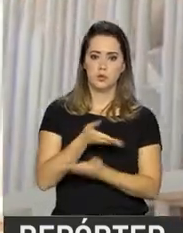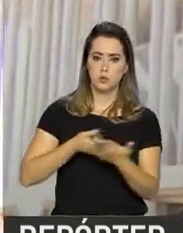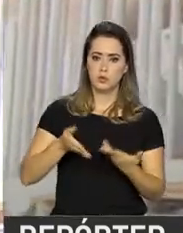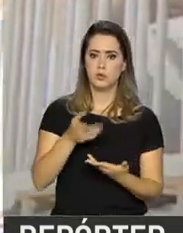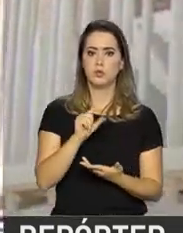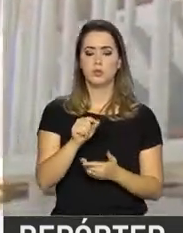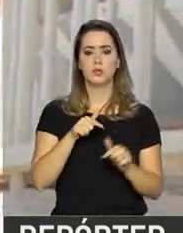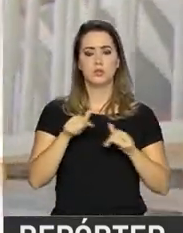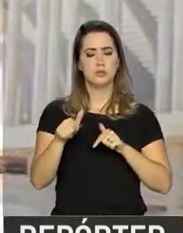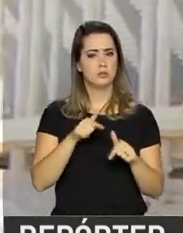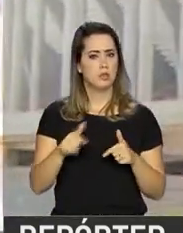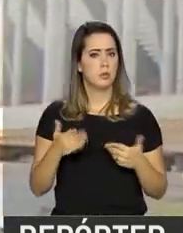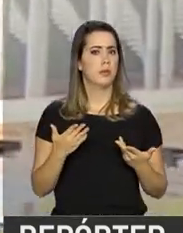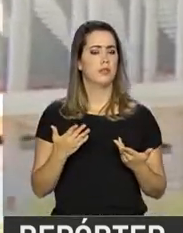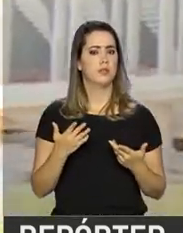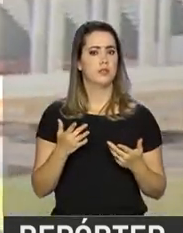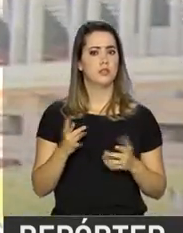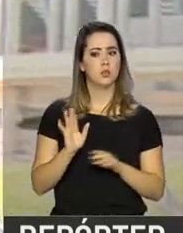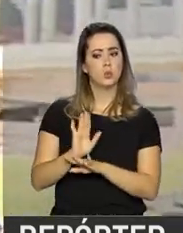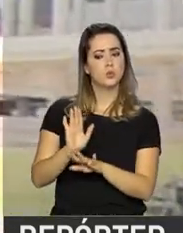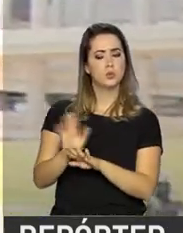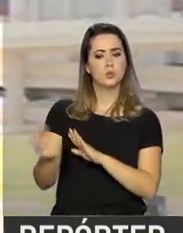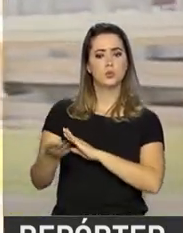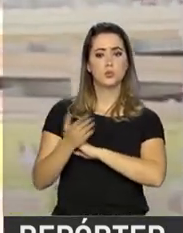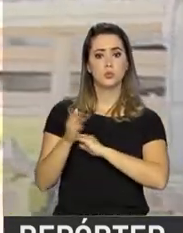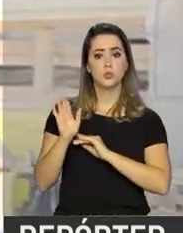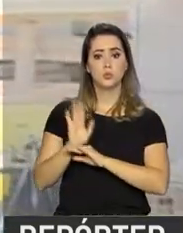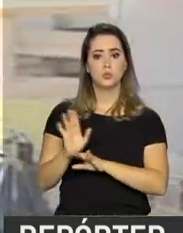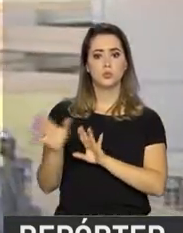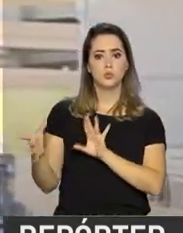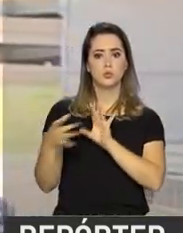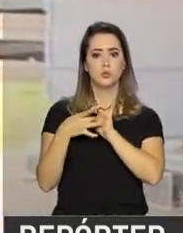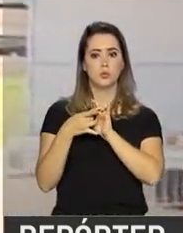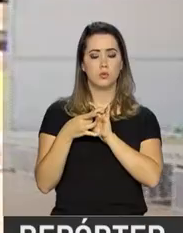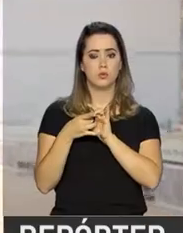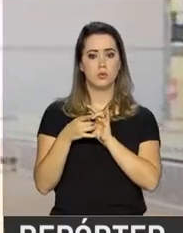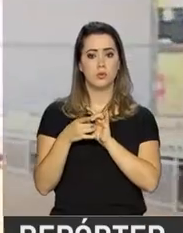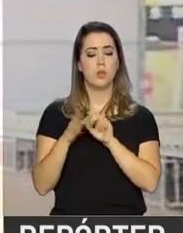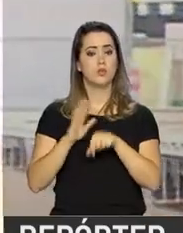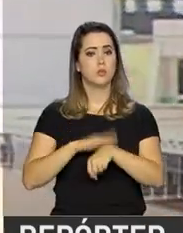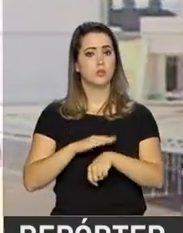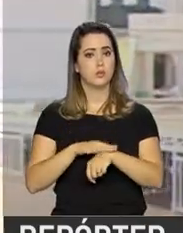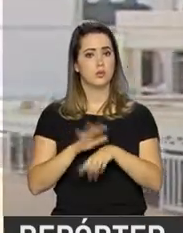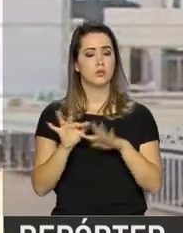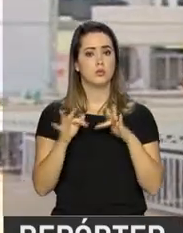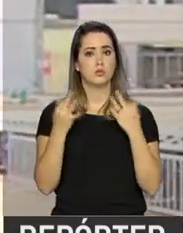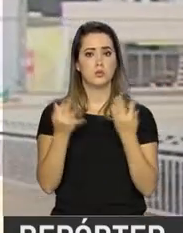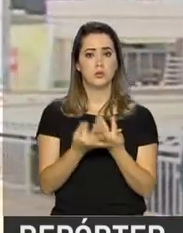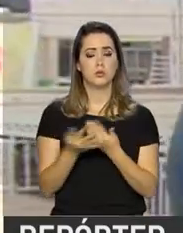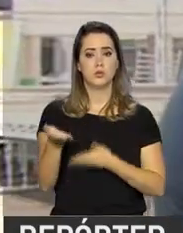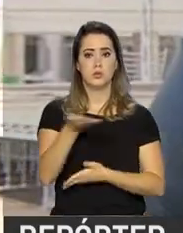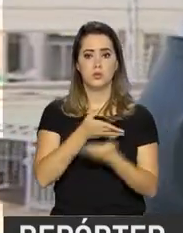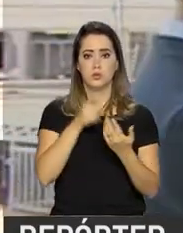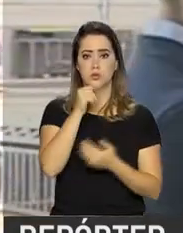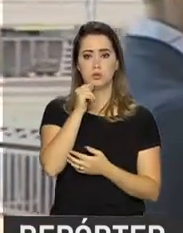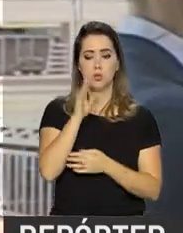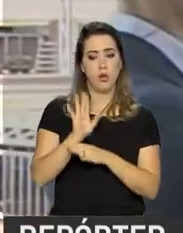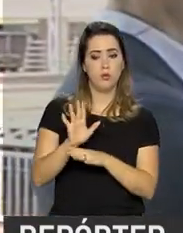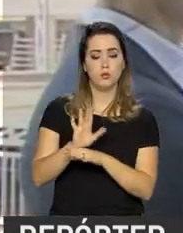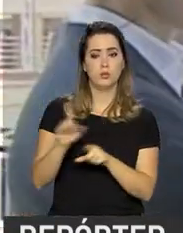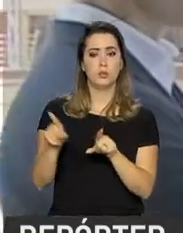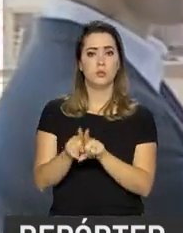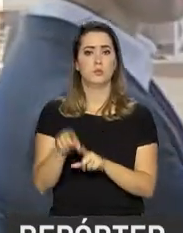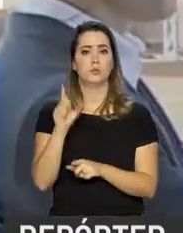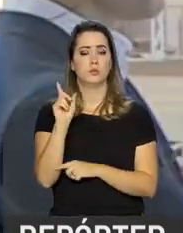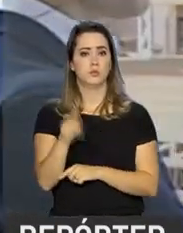fazendo negócios fazendo é cooperações alinhado com o tema da do fórum que é compartilhando água compartilhando benefícios